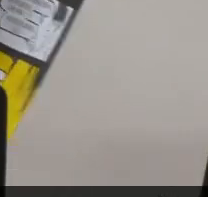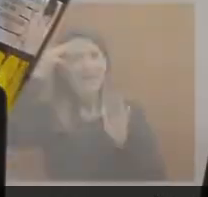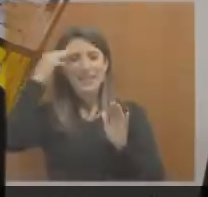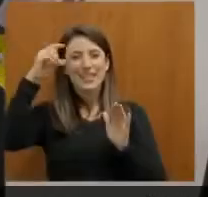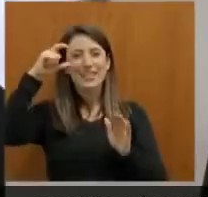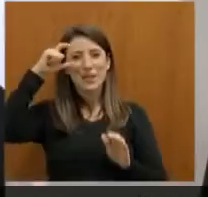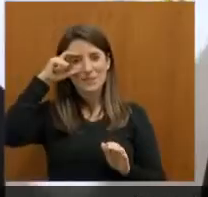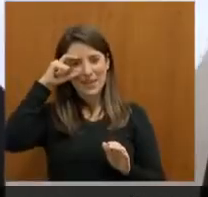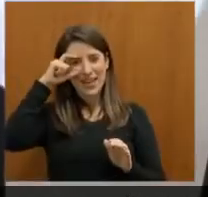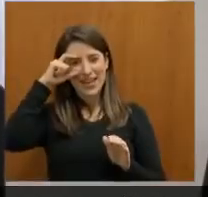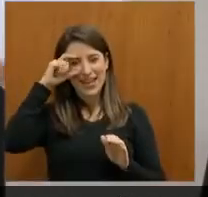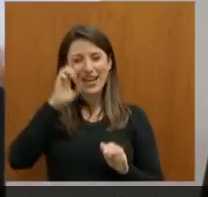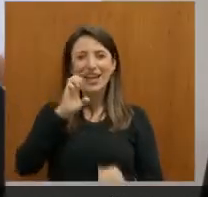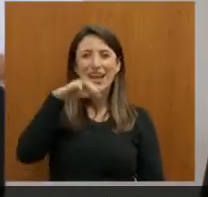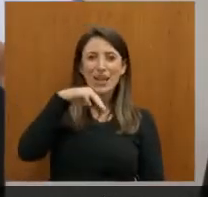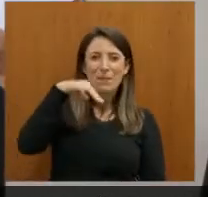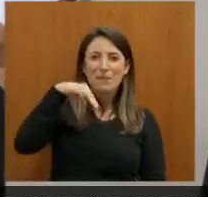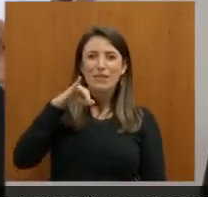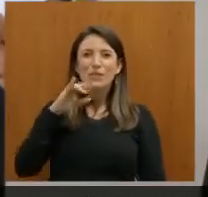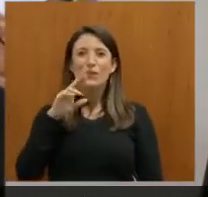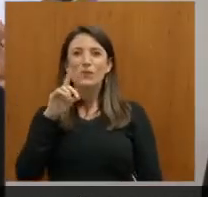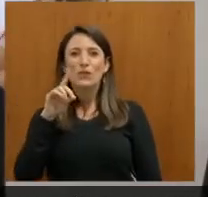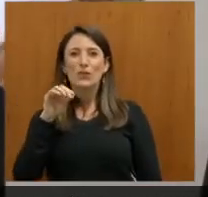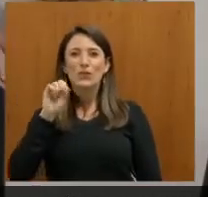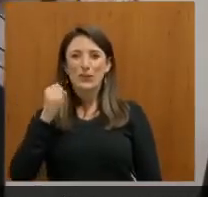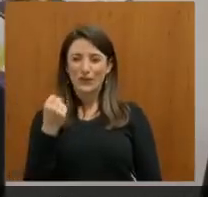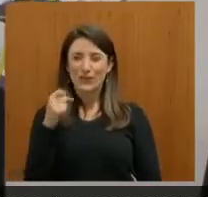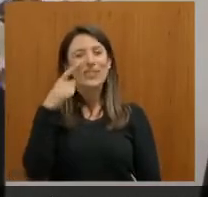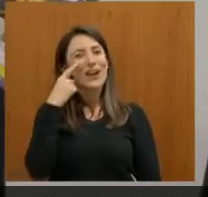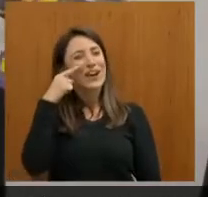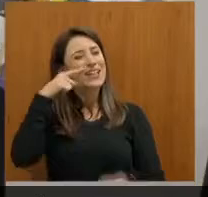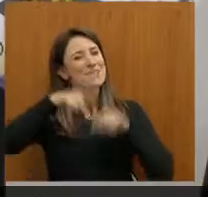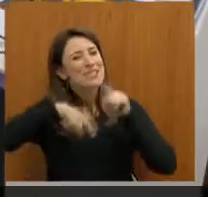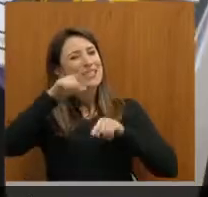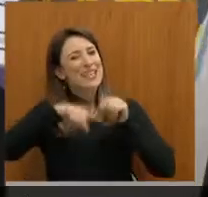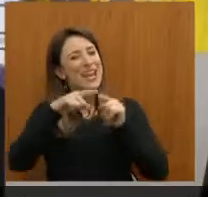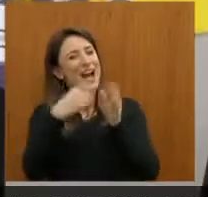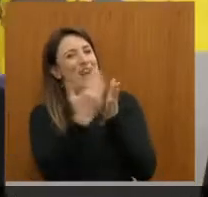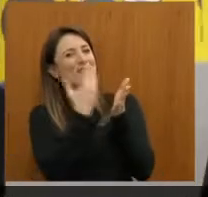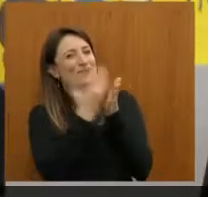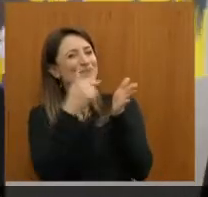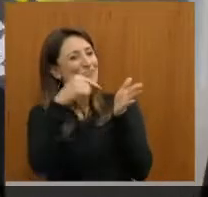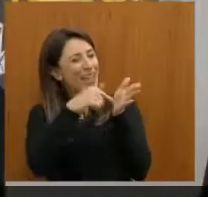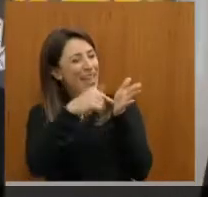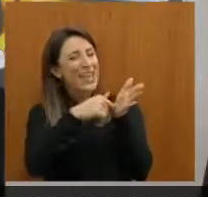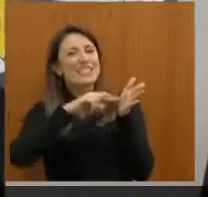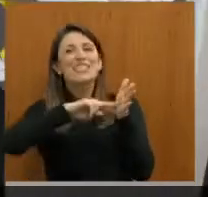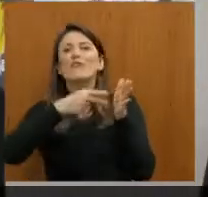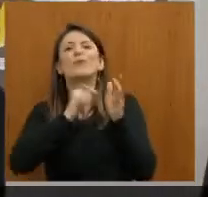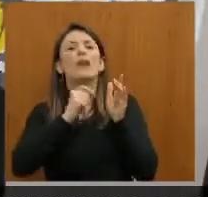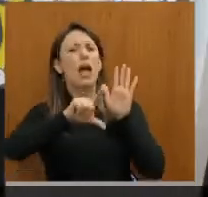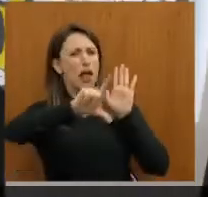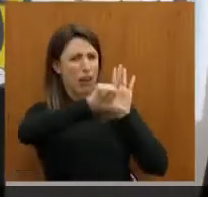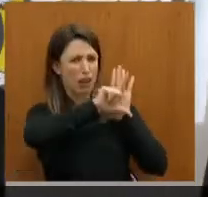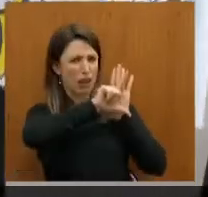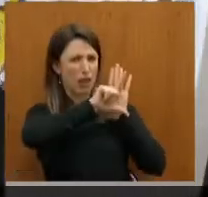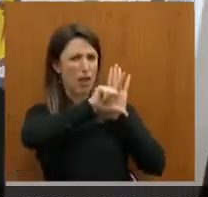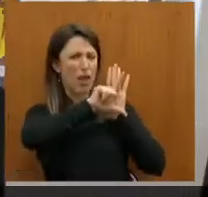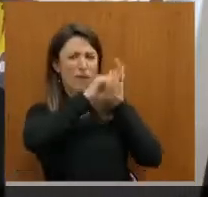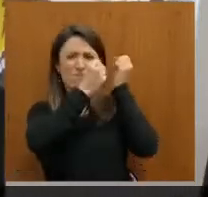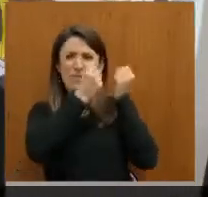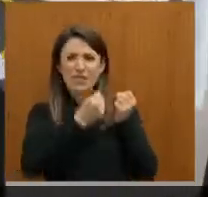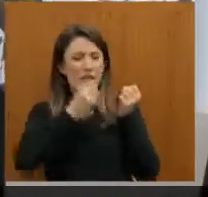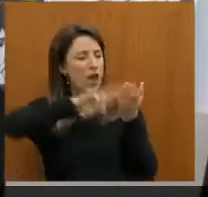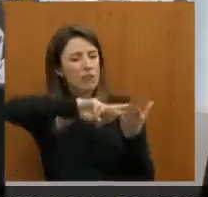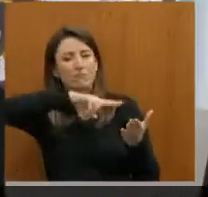que ela nos falou que ela levou teve a oportunidade de produzir né como uma